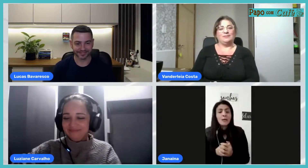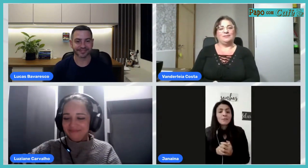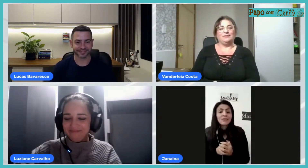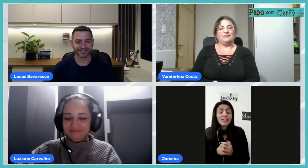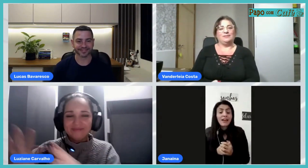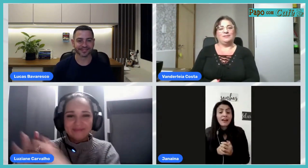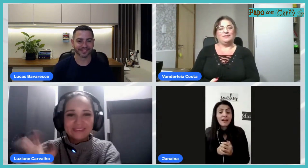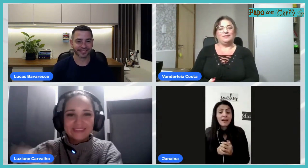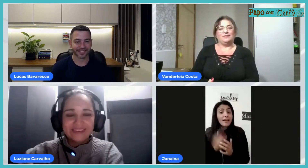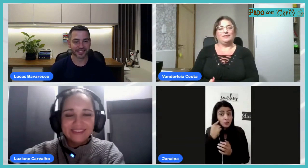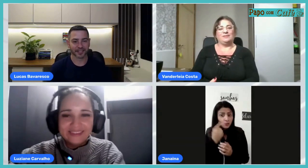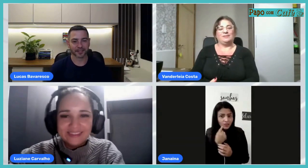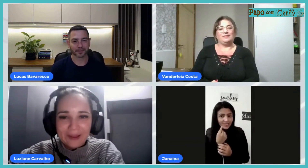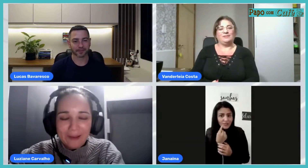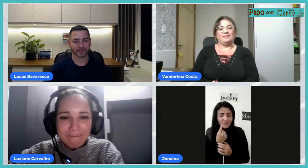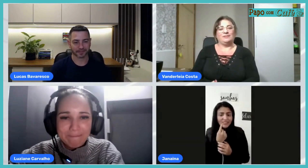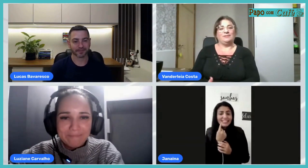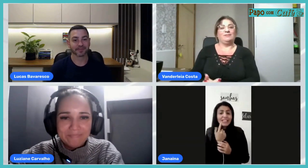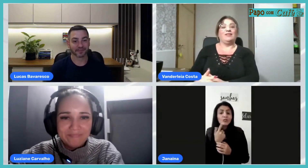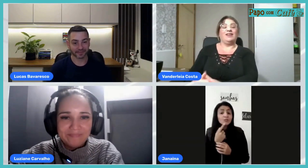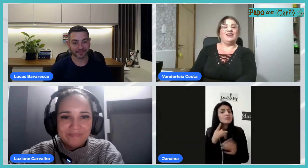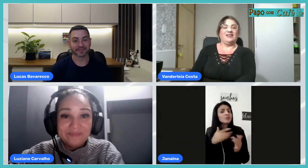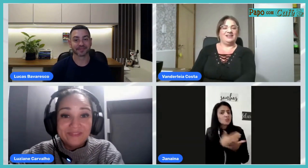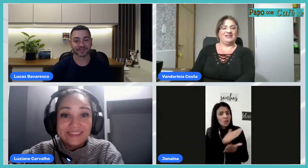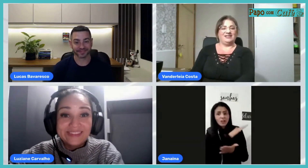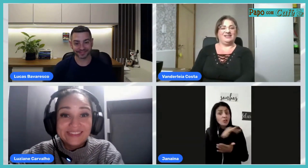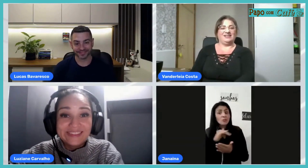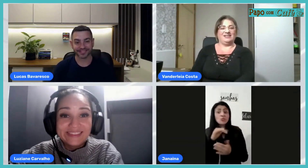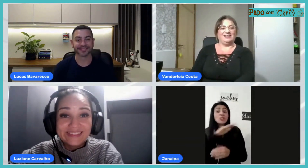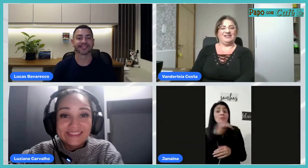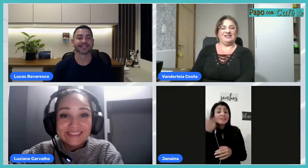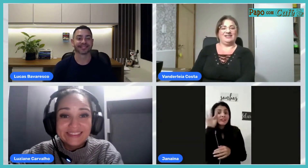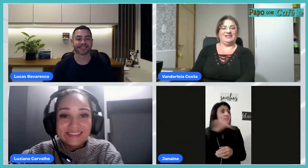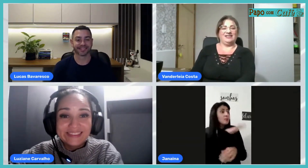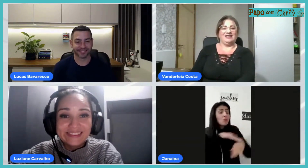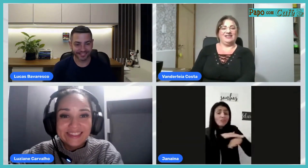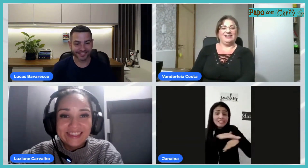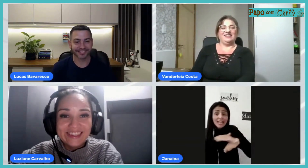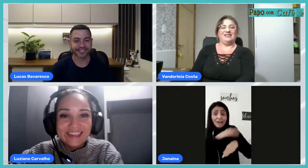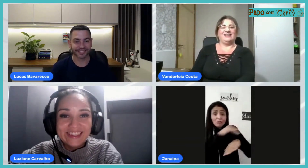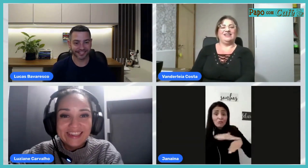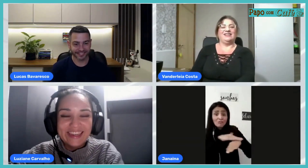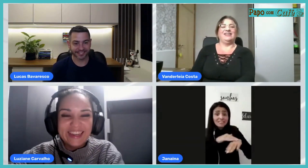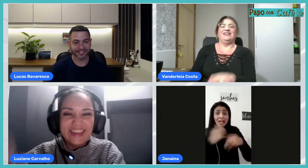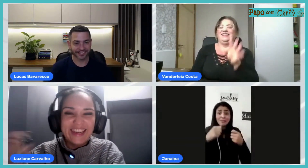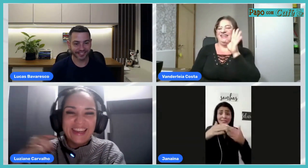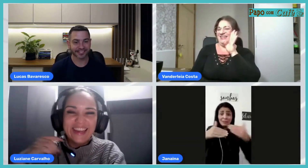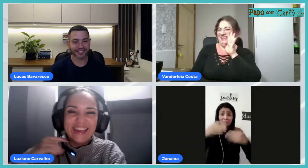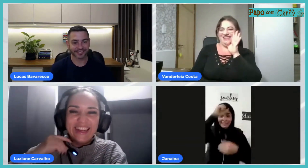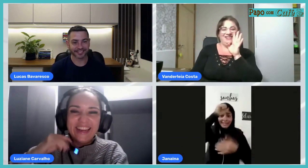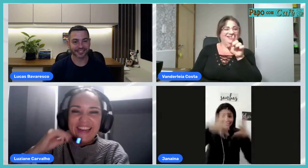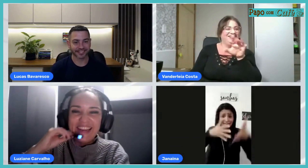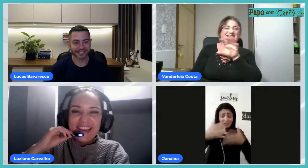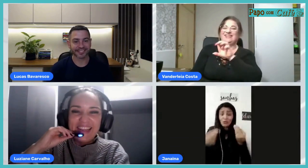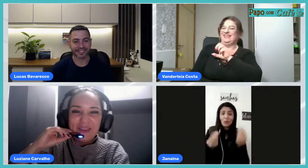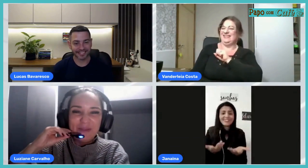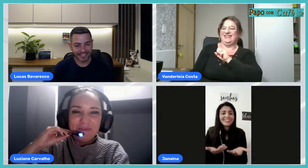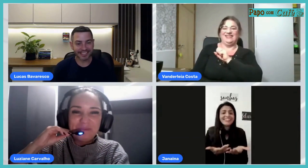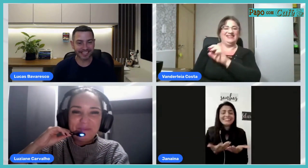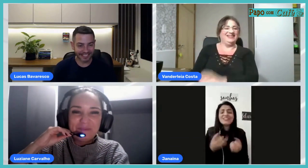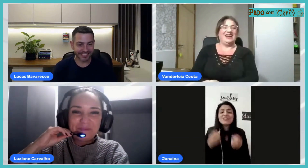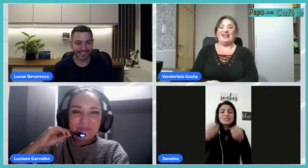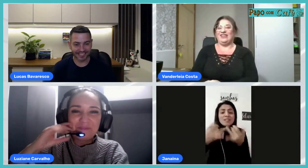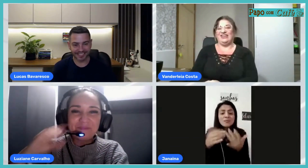aqui, e ela é surda, e ele já começou a chamar a Fernanda, vamos conversar, preciso aprender livros,